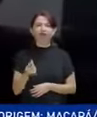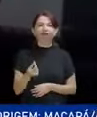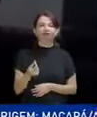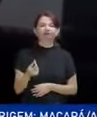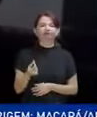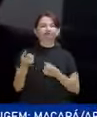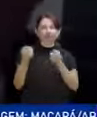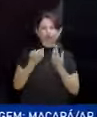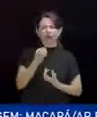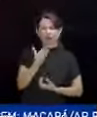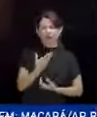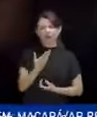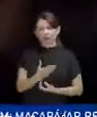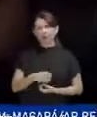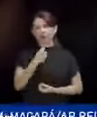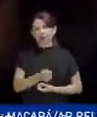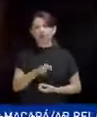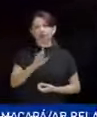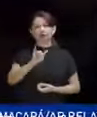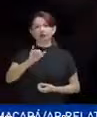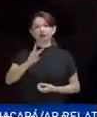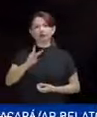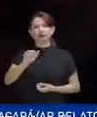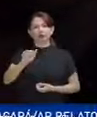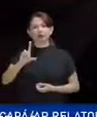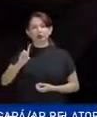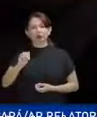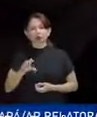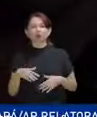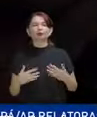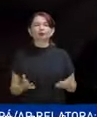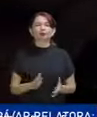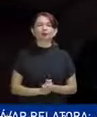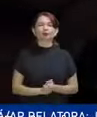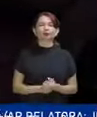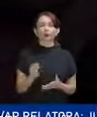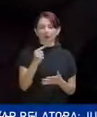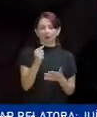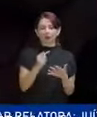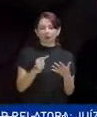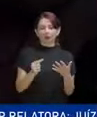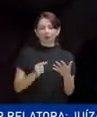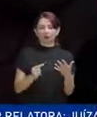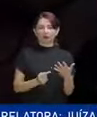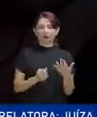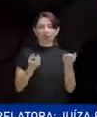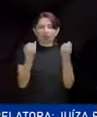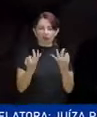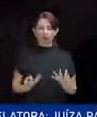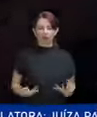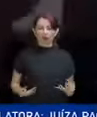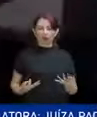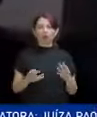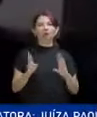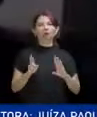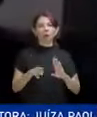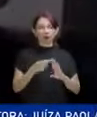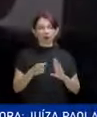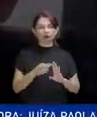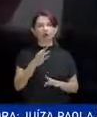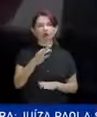bem destacadas pelo Rivaldo Valente, a emenda constitucional e as resoluções do TSE